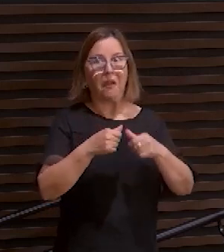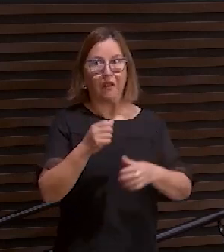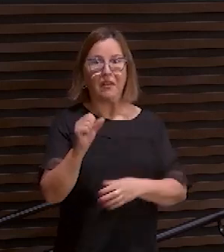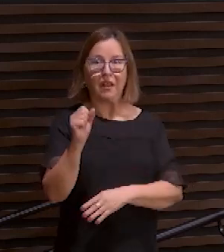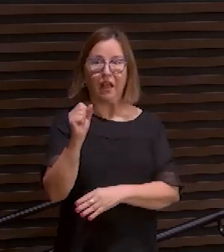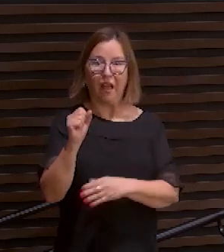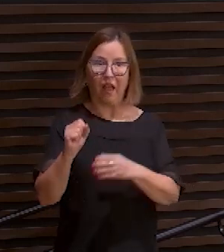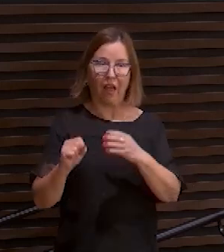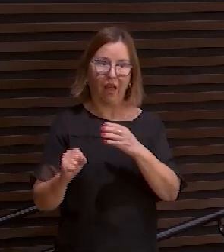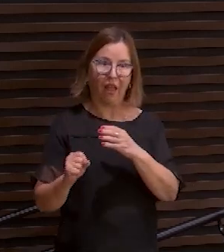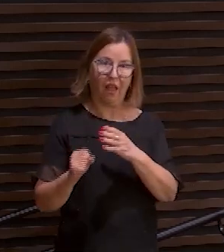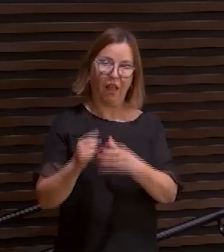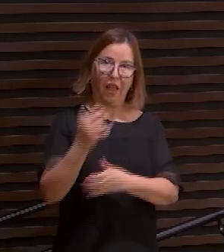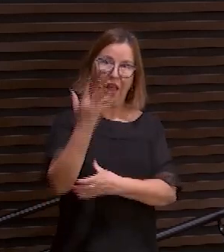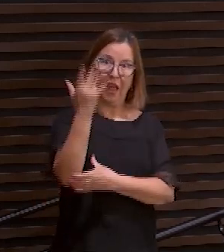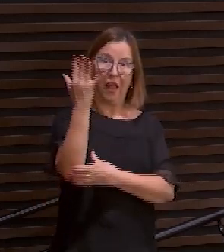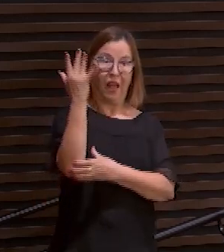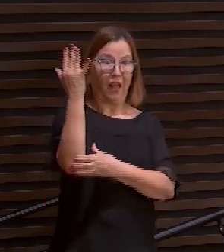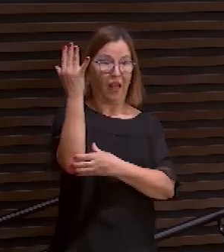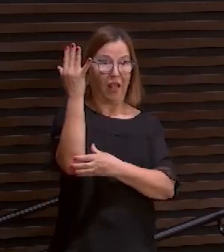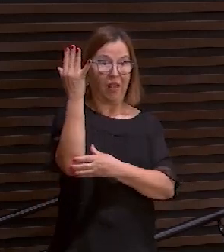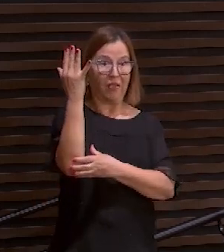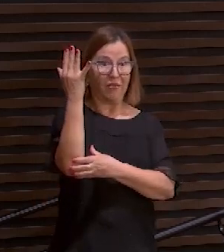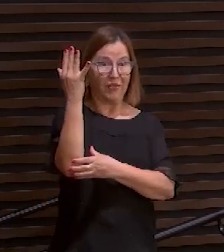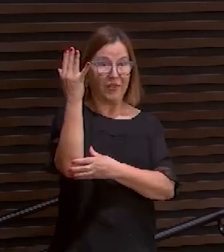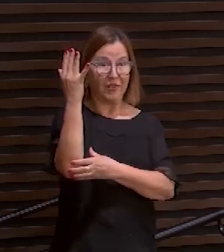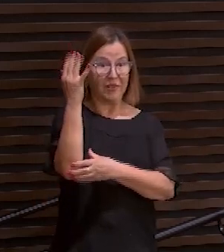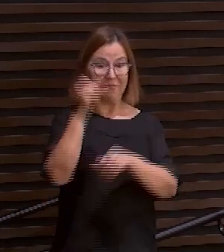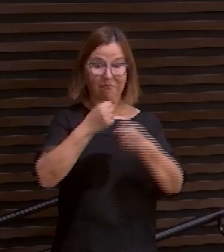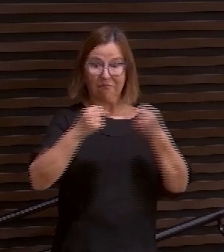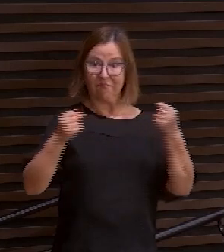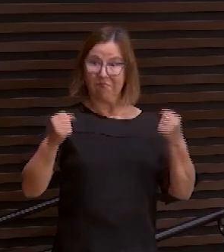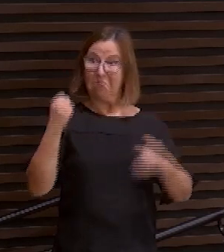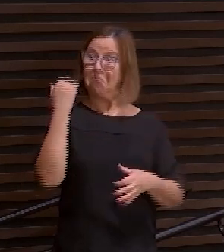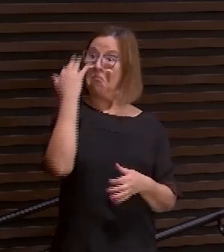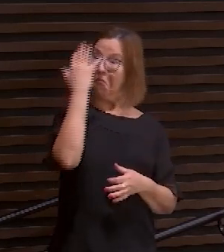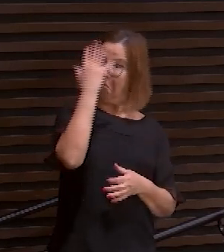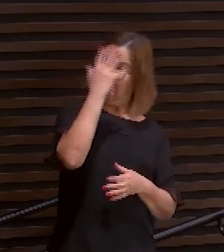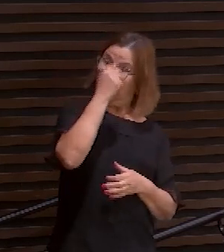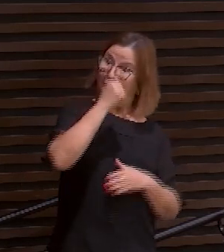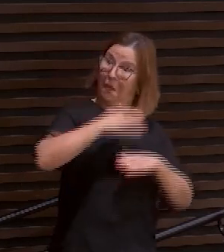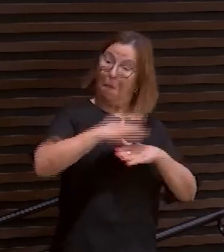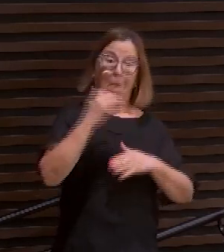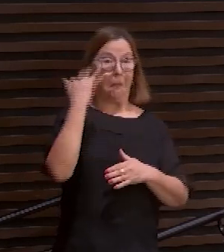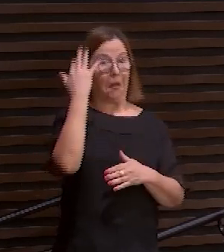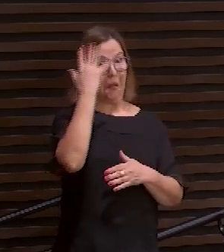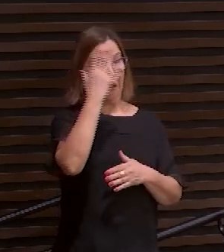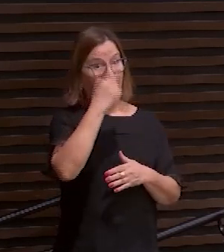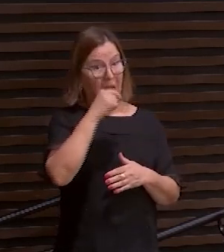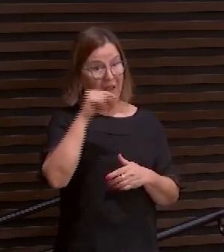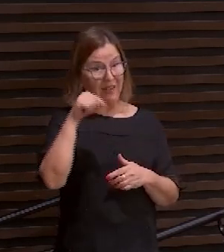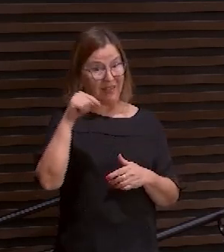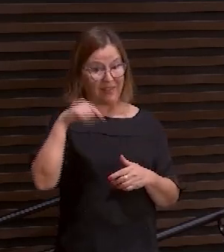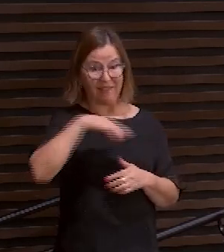ficou frondosa. Como é linda essa árvore, é a mais linda da nossa